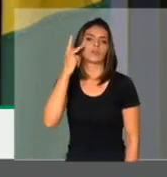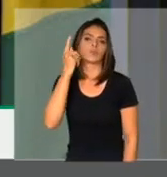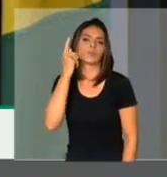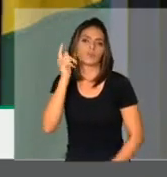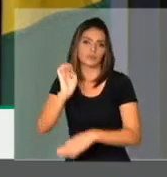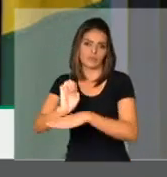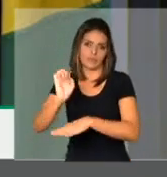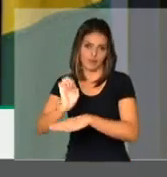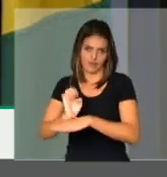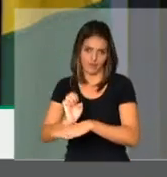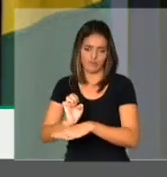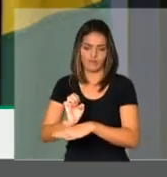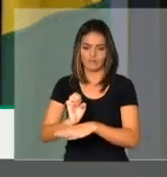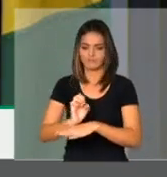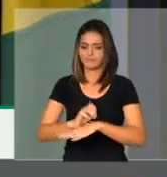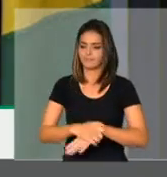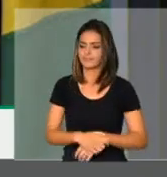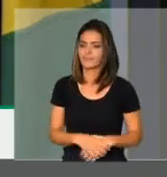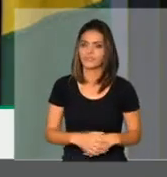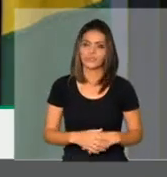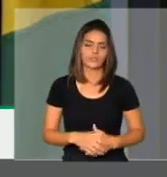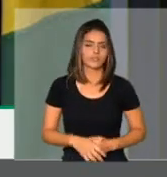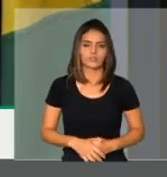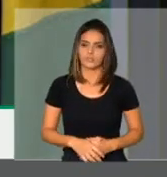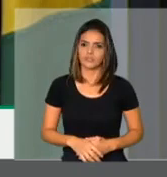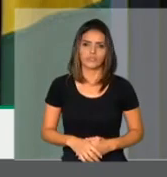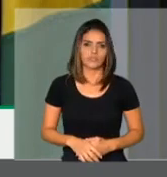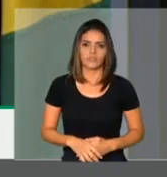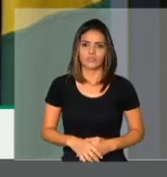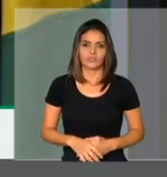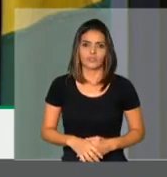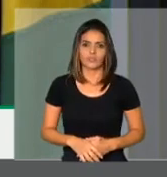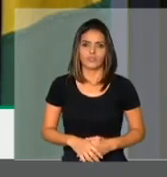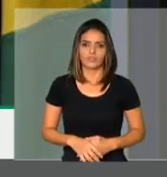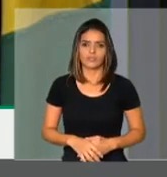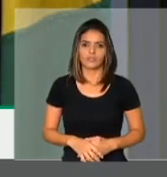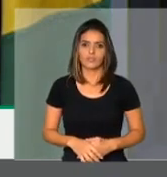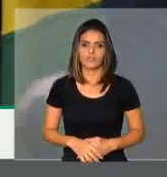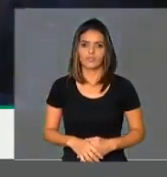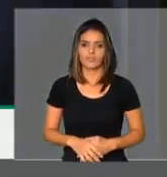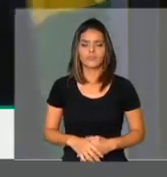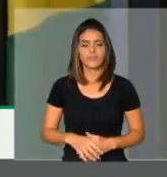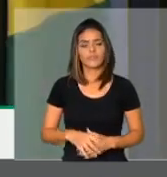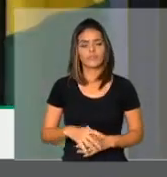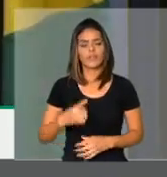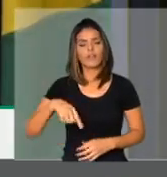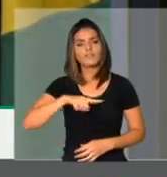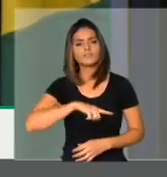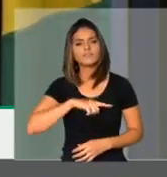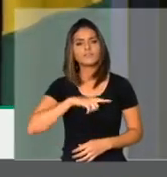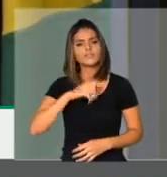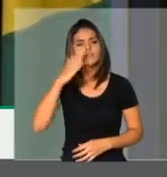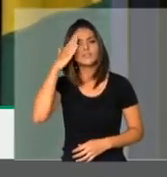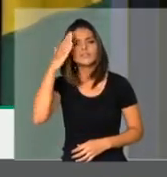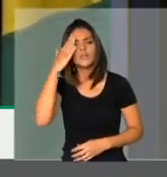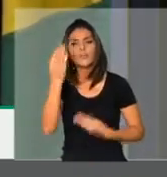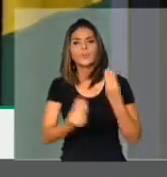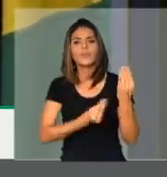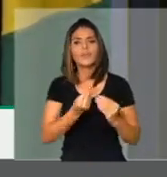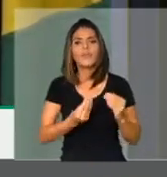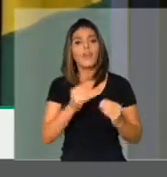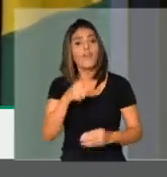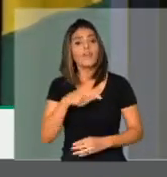Porque entendemos que ela tem grande relevância para a categoria médica e para o povo